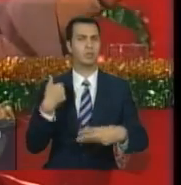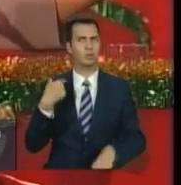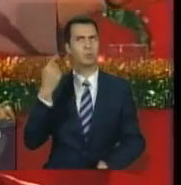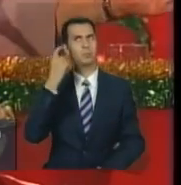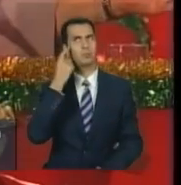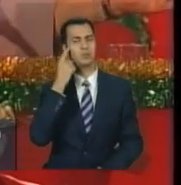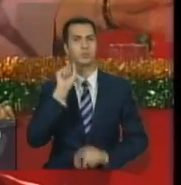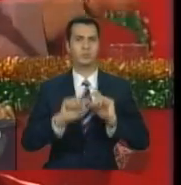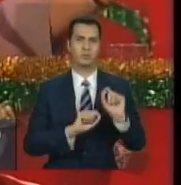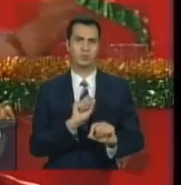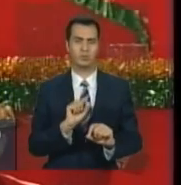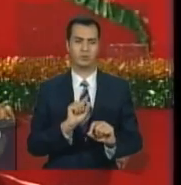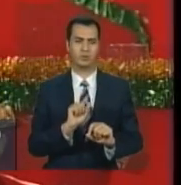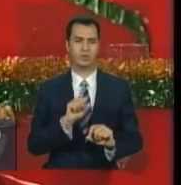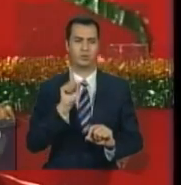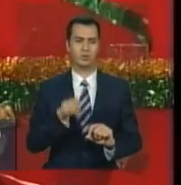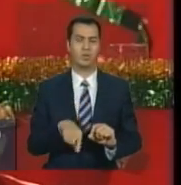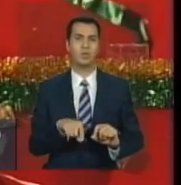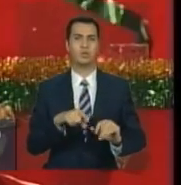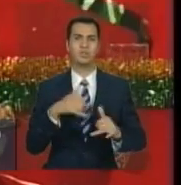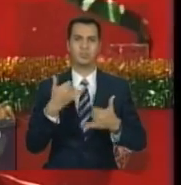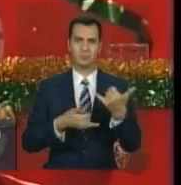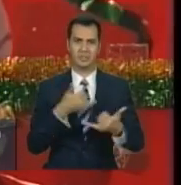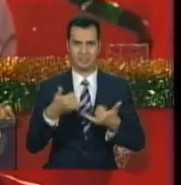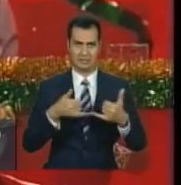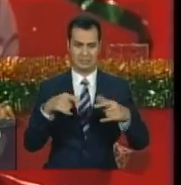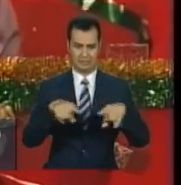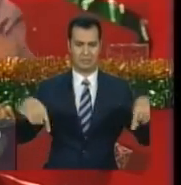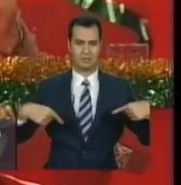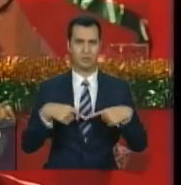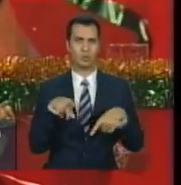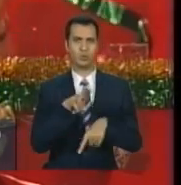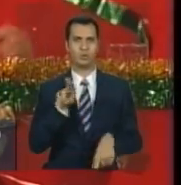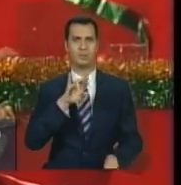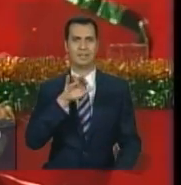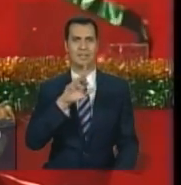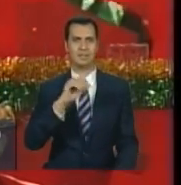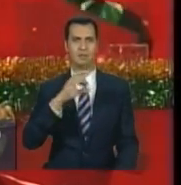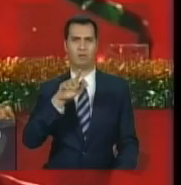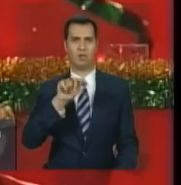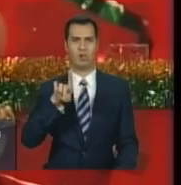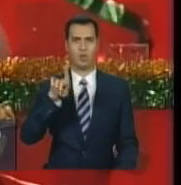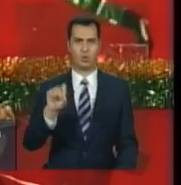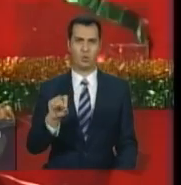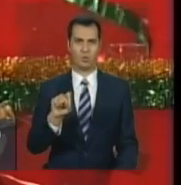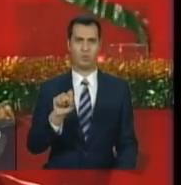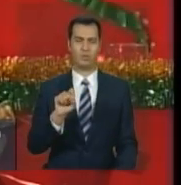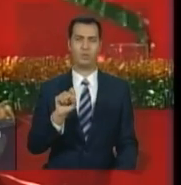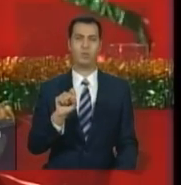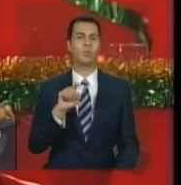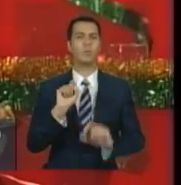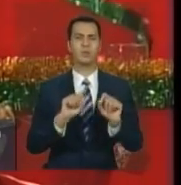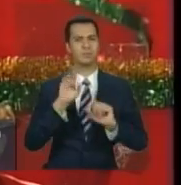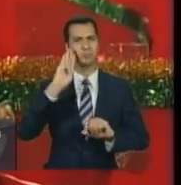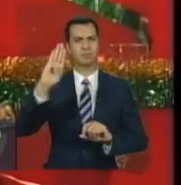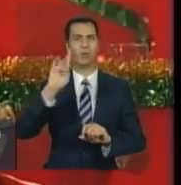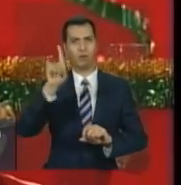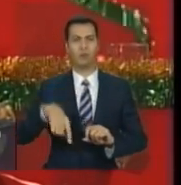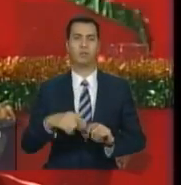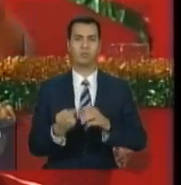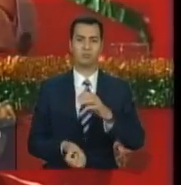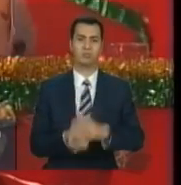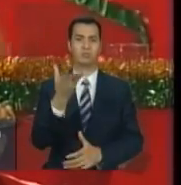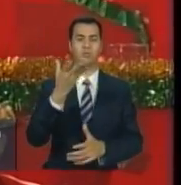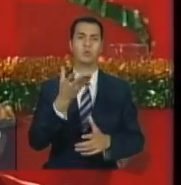simbólico, o jogo reciclando, é construir cooperativas,